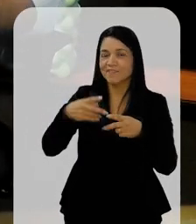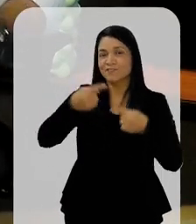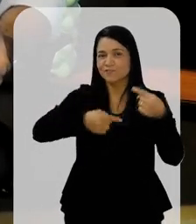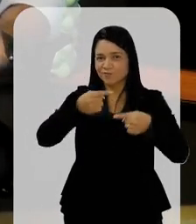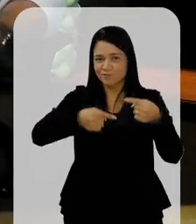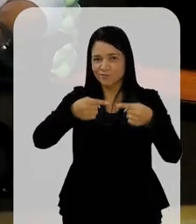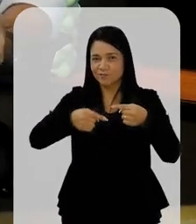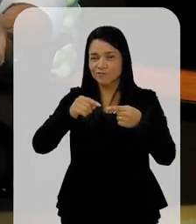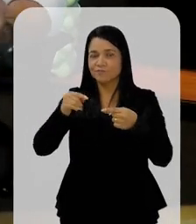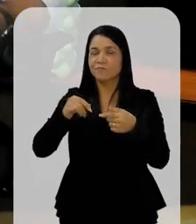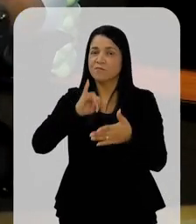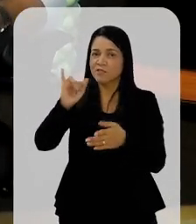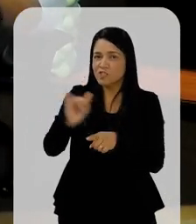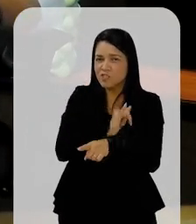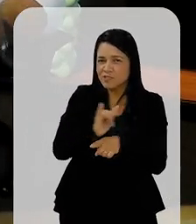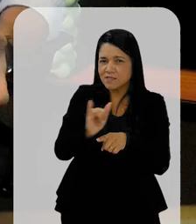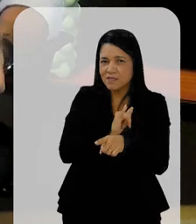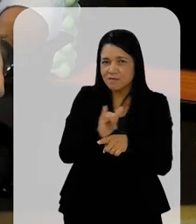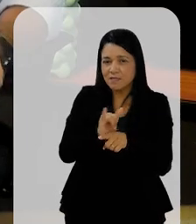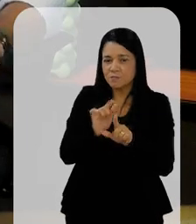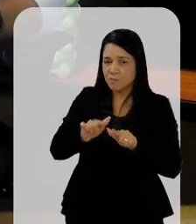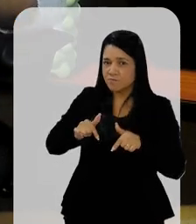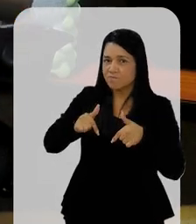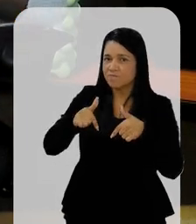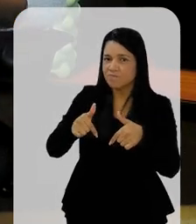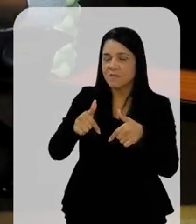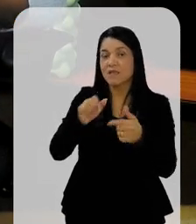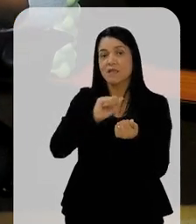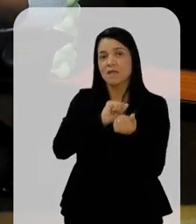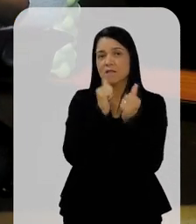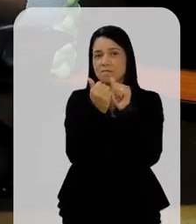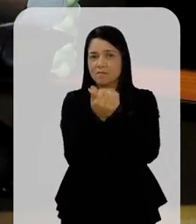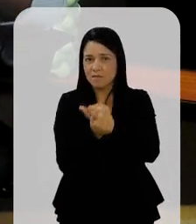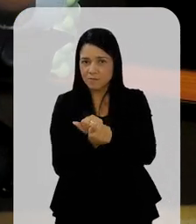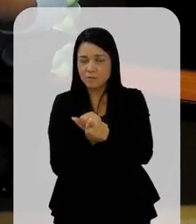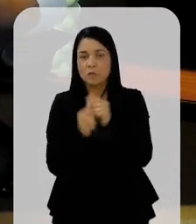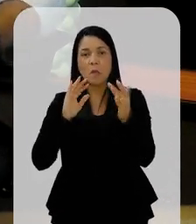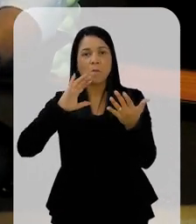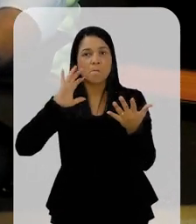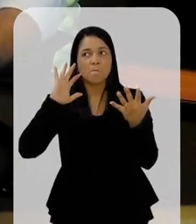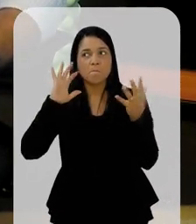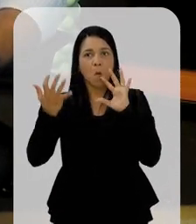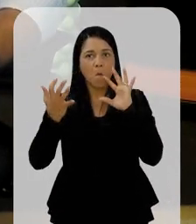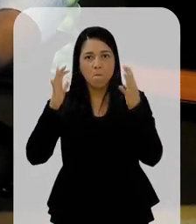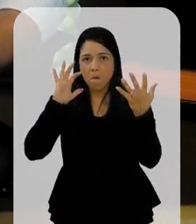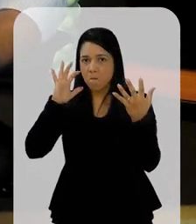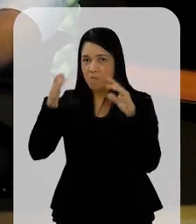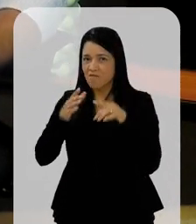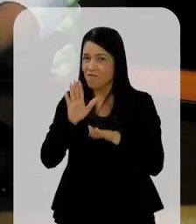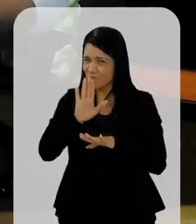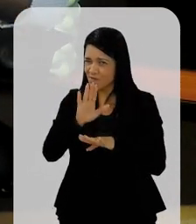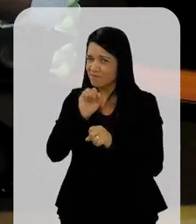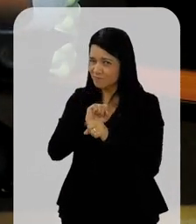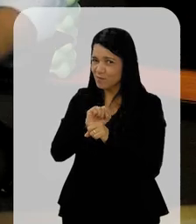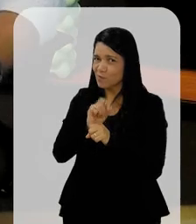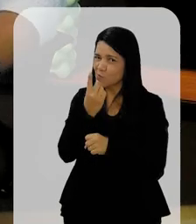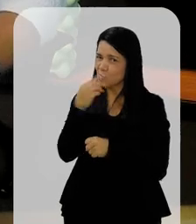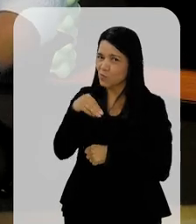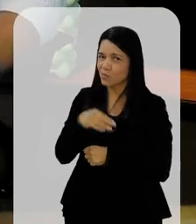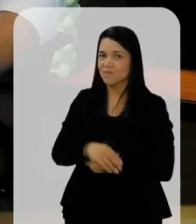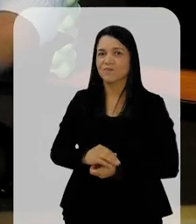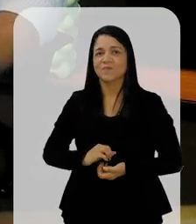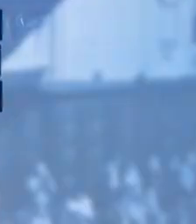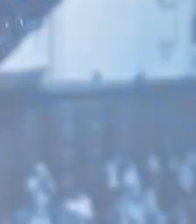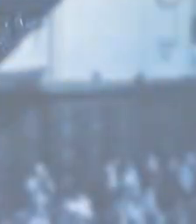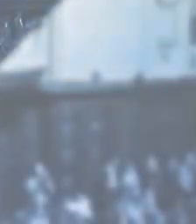gente continua a discutir quais as melhores medidas para o enfrentamento e adaptação às mudanças climáticas. Não sai daí não,